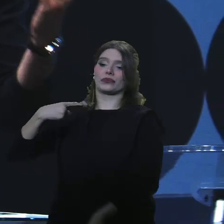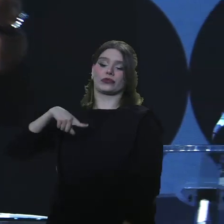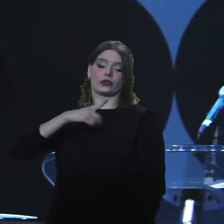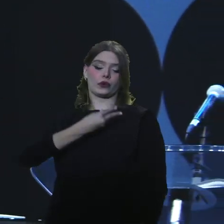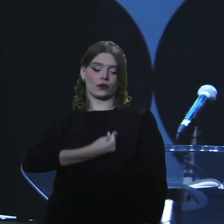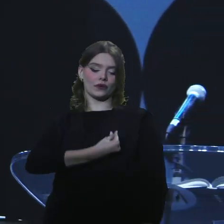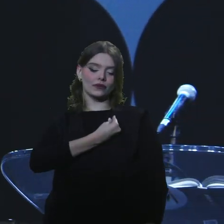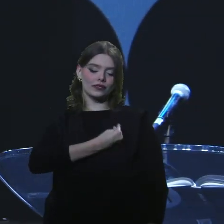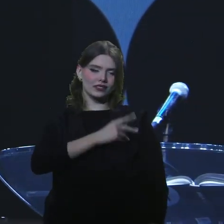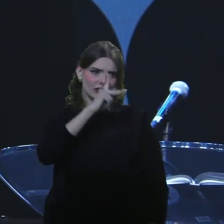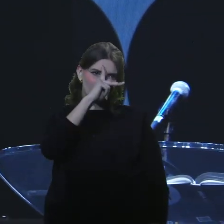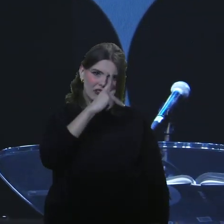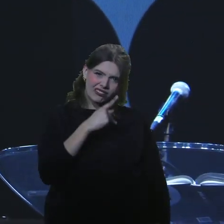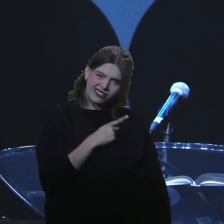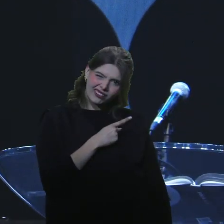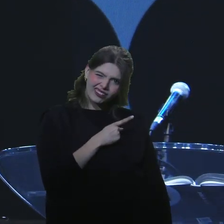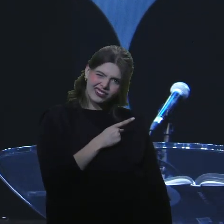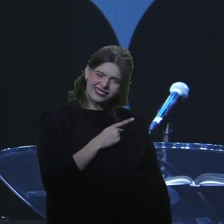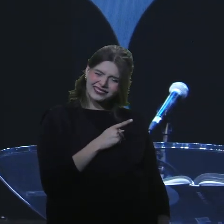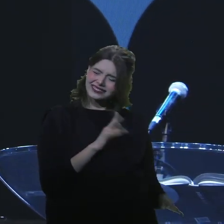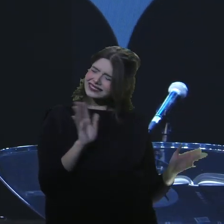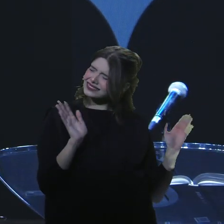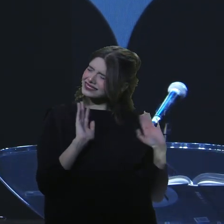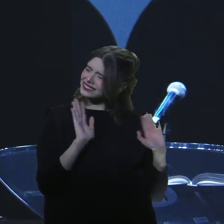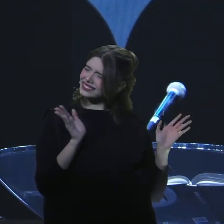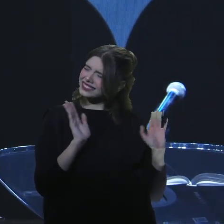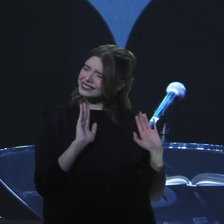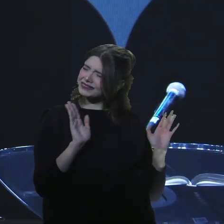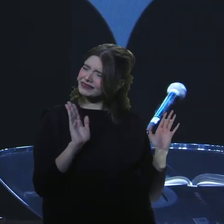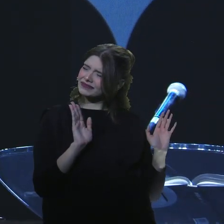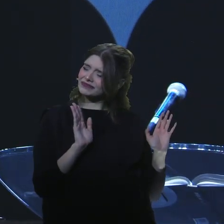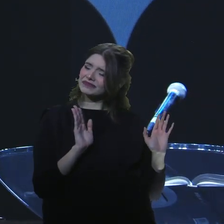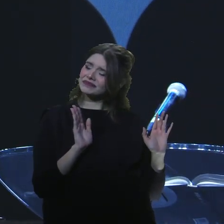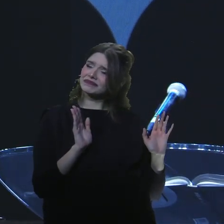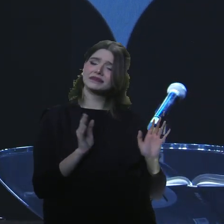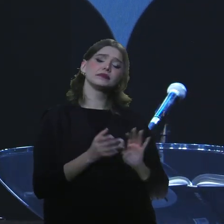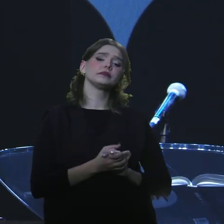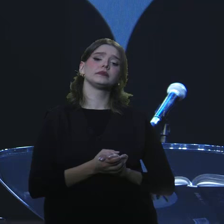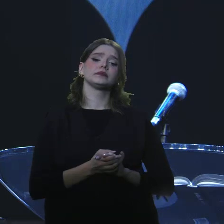em prol de nós mesmos, em cima de algo que não vale a pena.